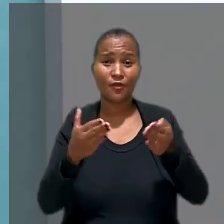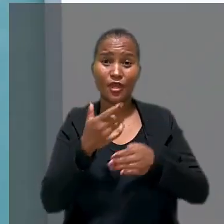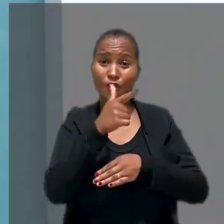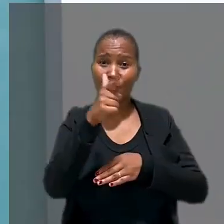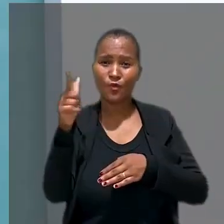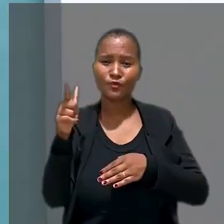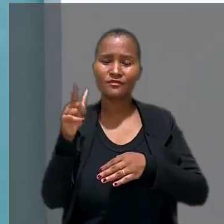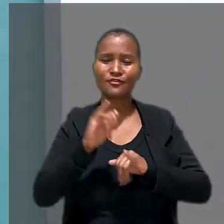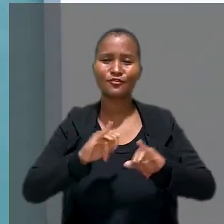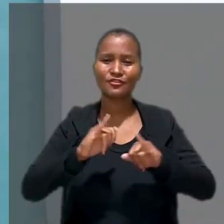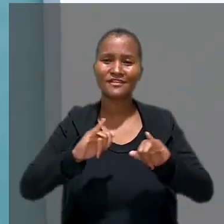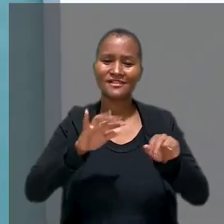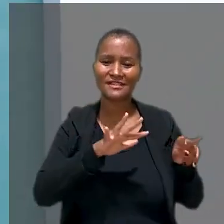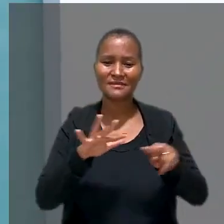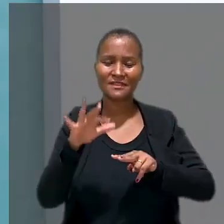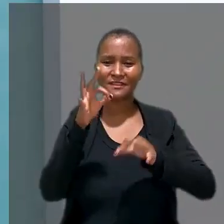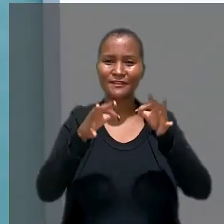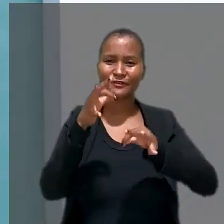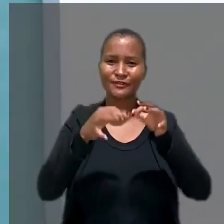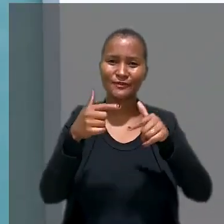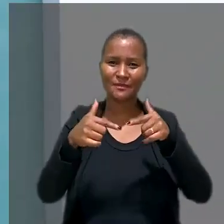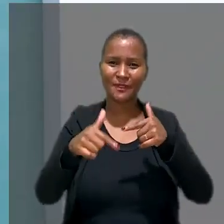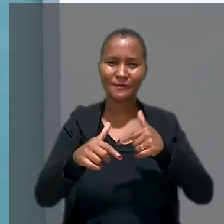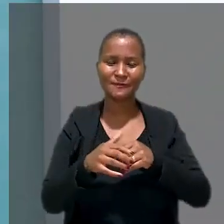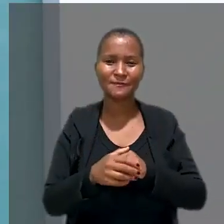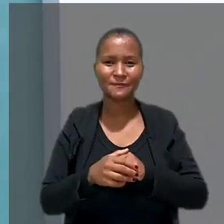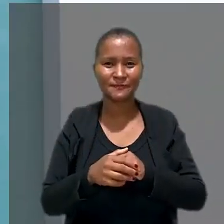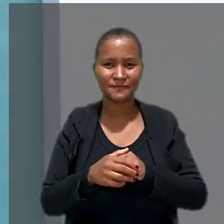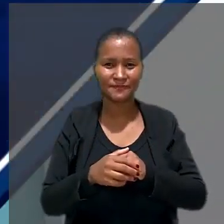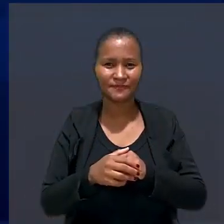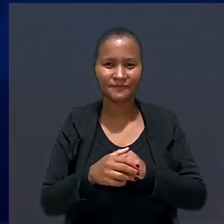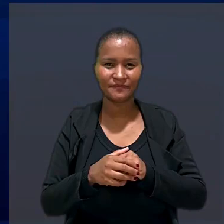Fique agora com outras notícias da semana na Justiça do Trabalho.